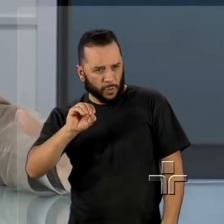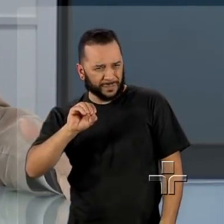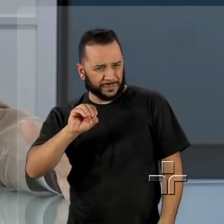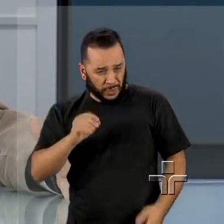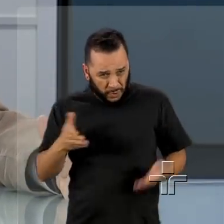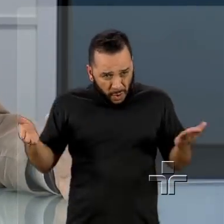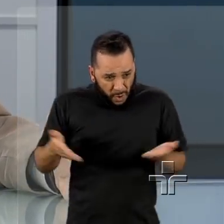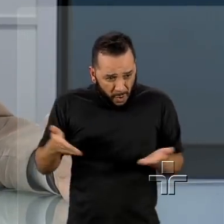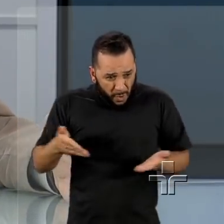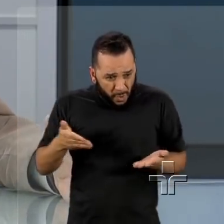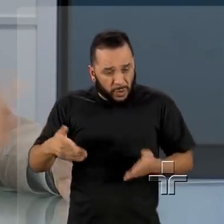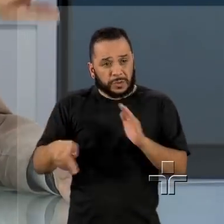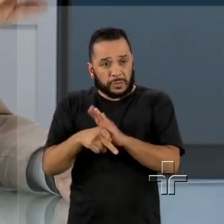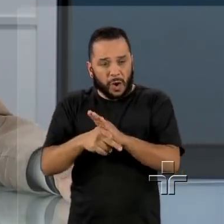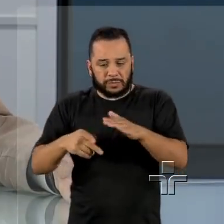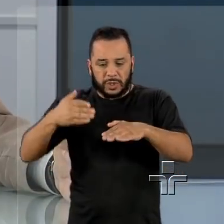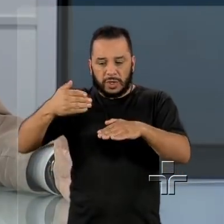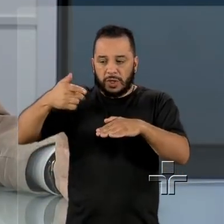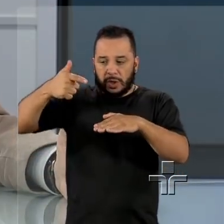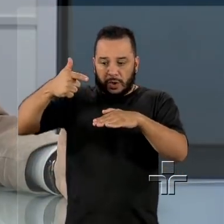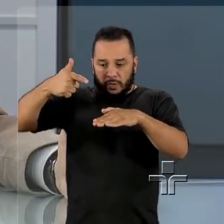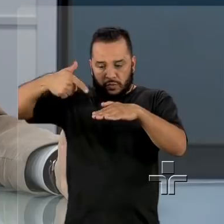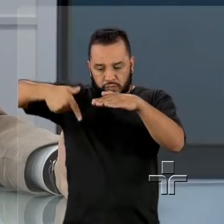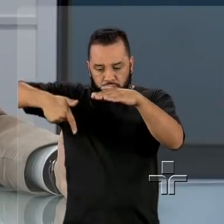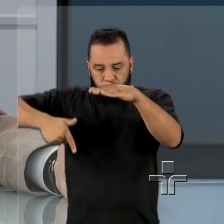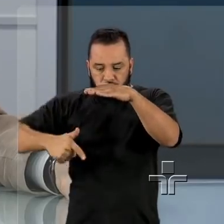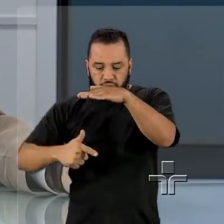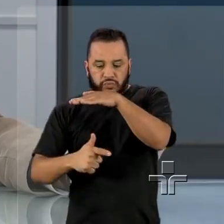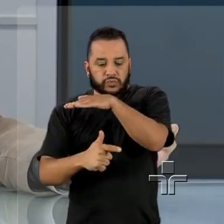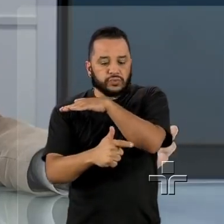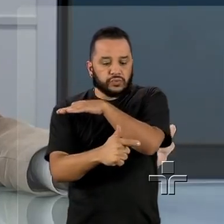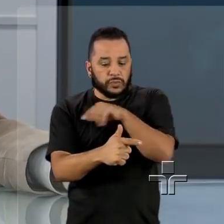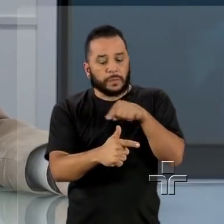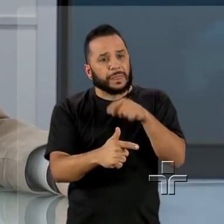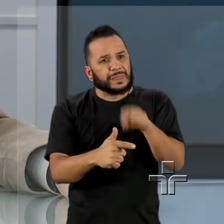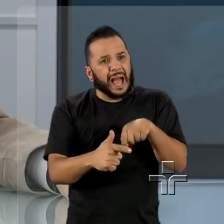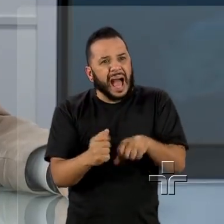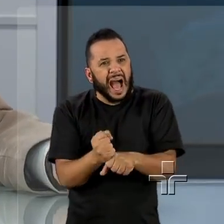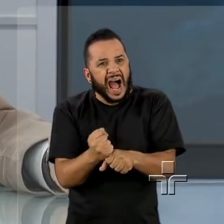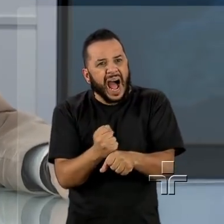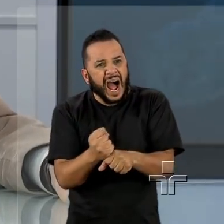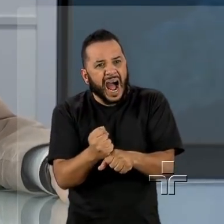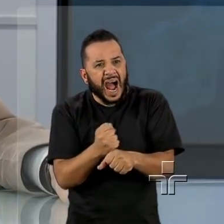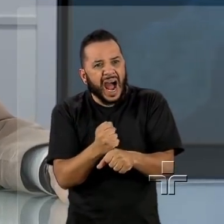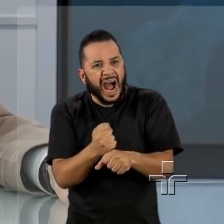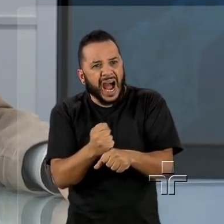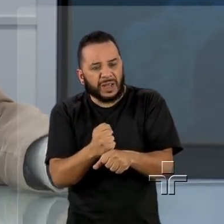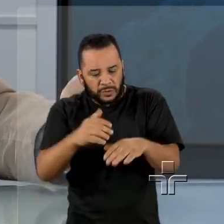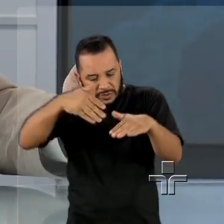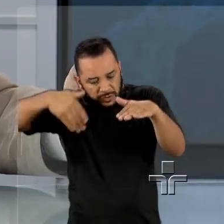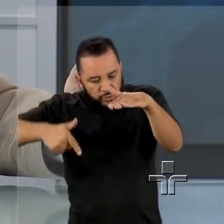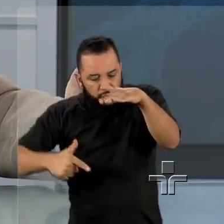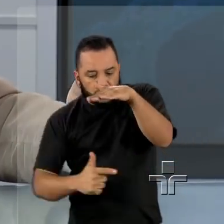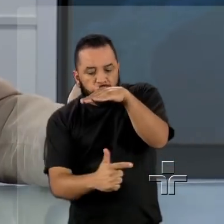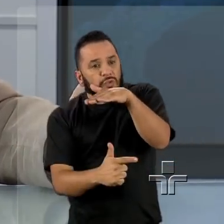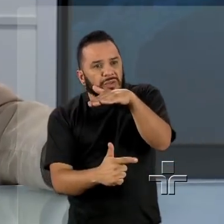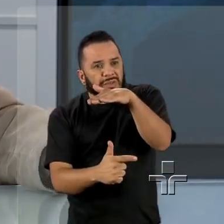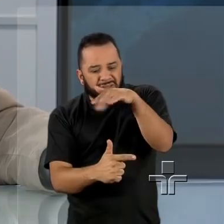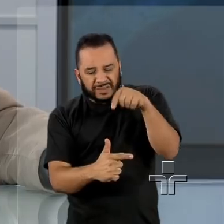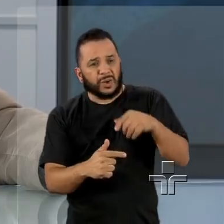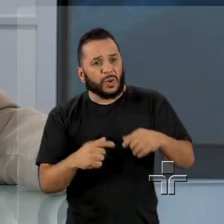de interpretação. O ministro da Defesa é um ministro de governo civil, como qualquer um dos